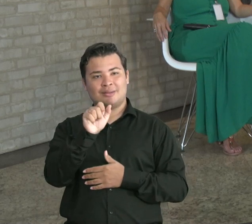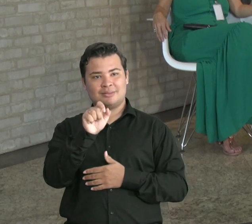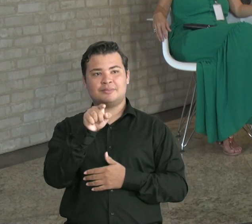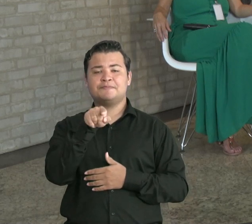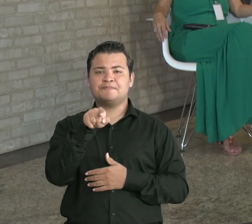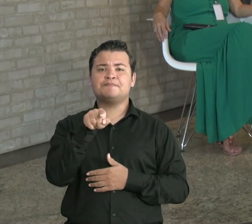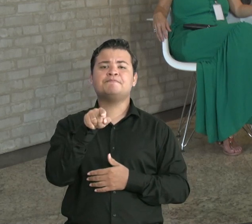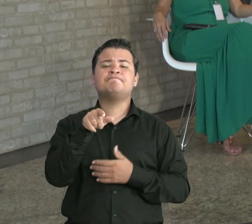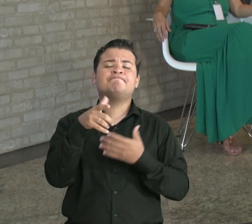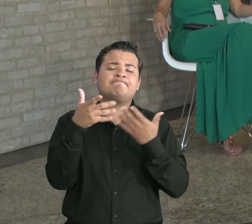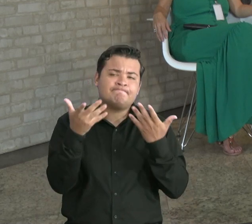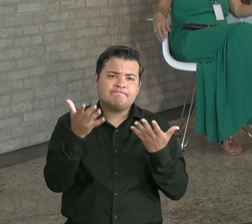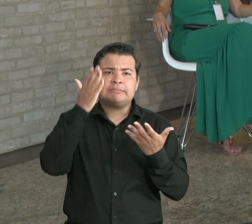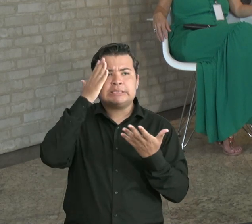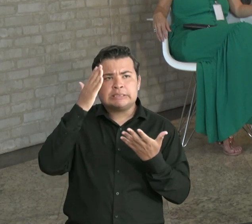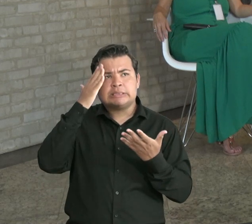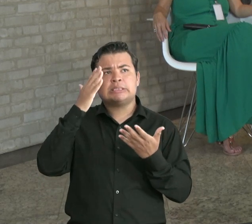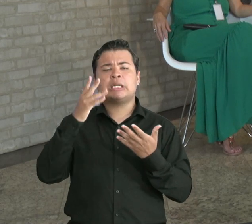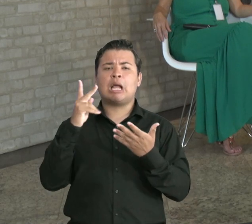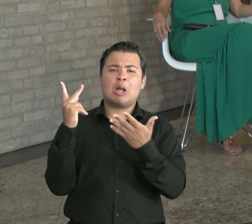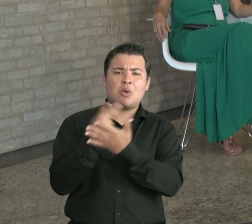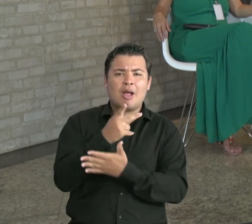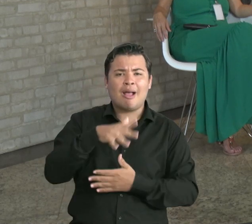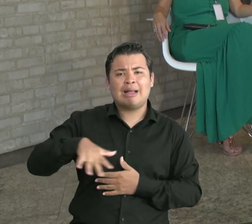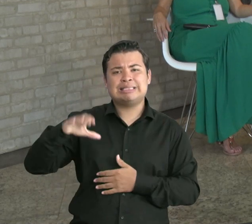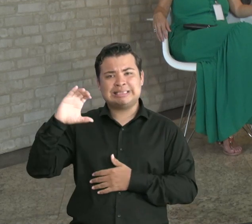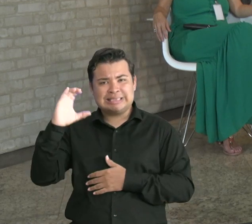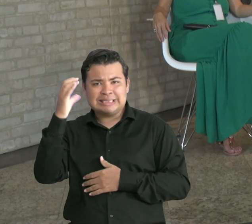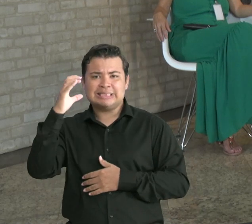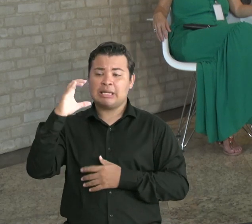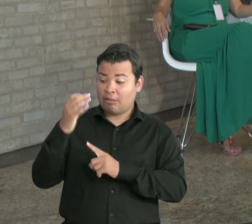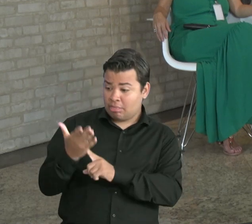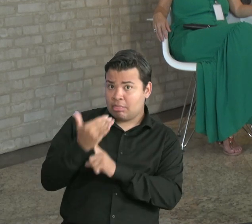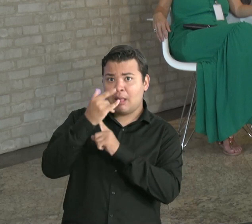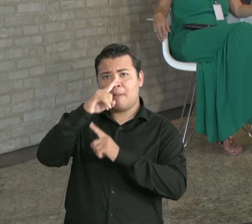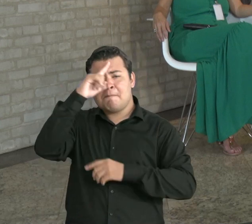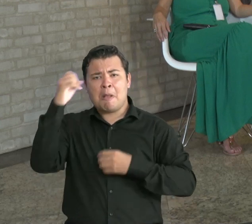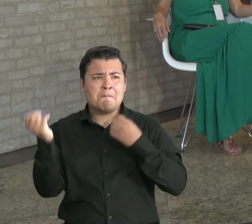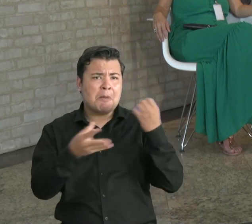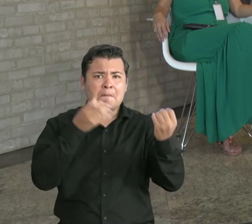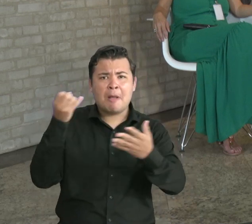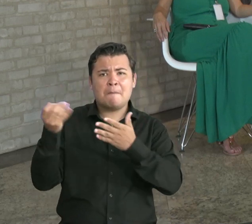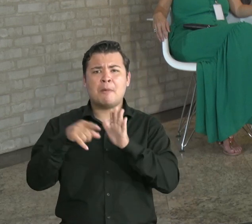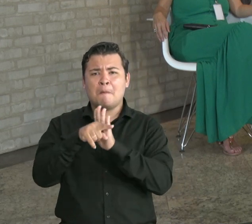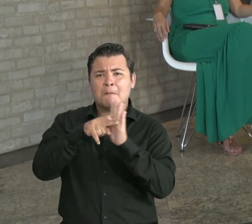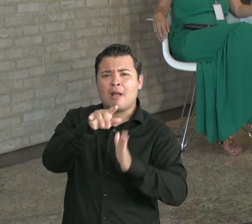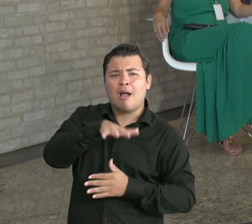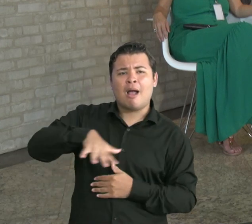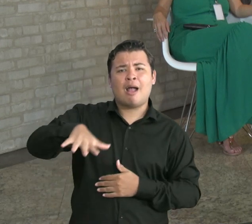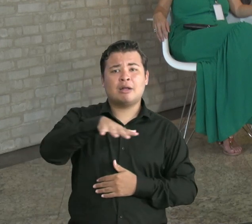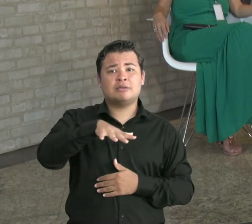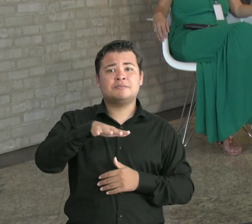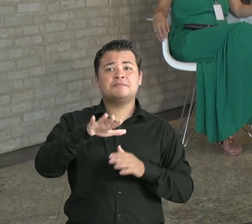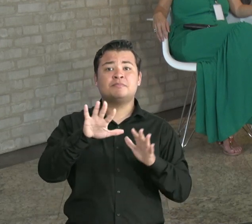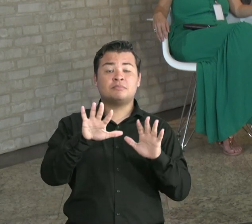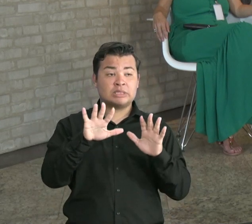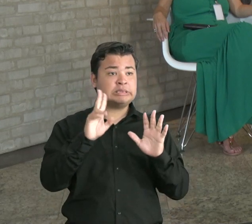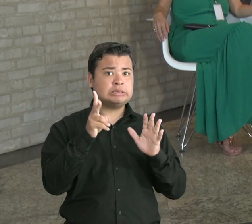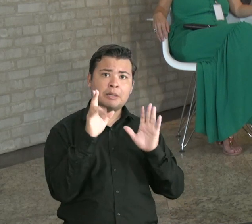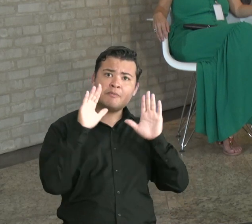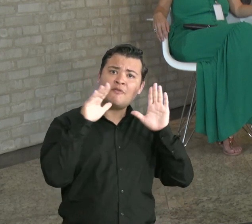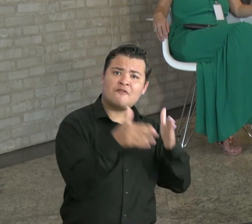vezes a gente pensa em ciência, desenvolvimento de tecnologia, de pesquisa, e lembra só das áreas das exatas,